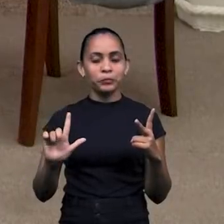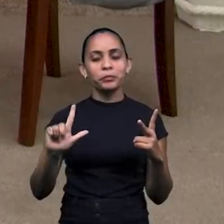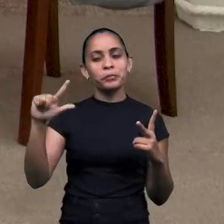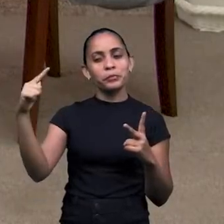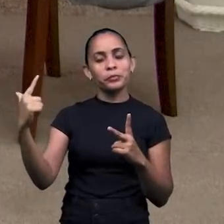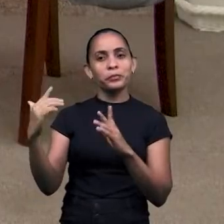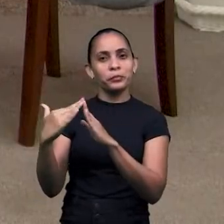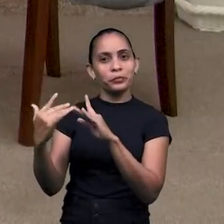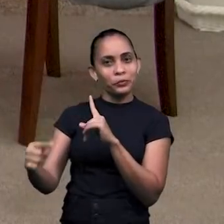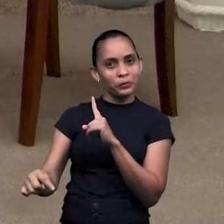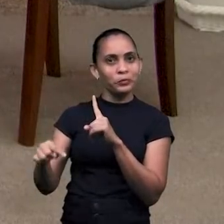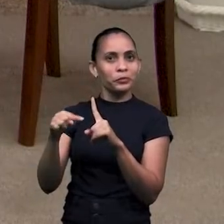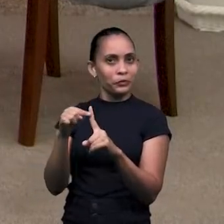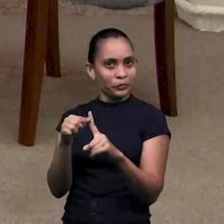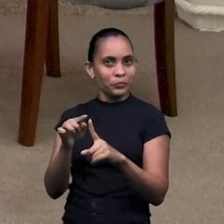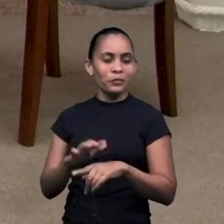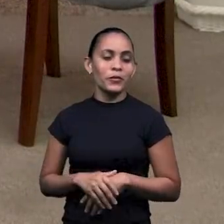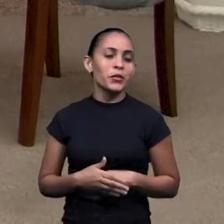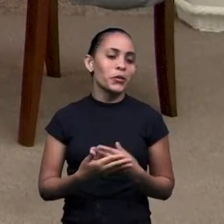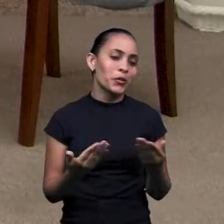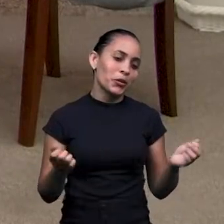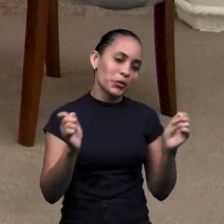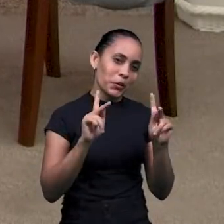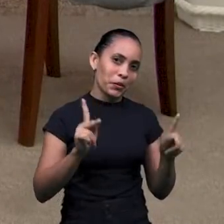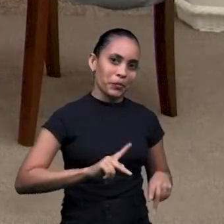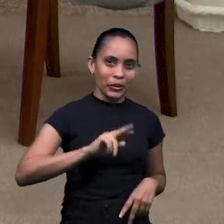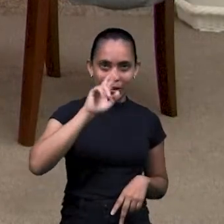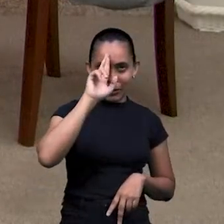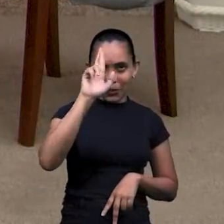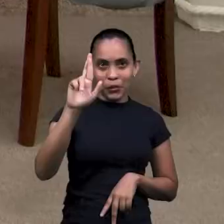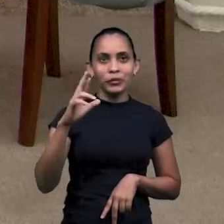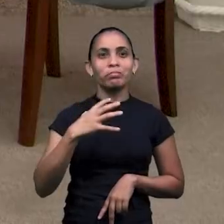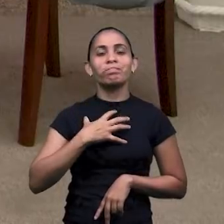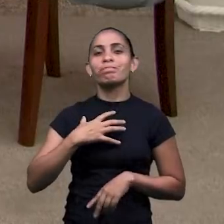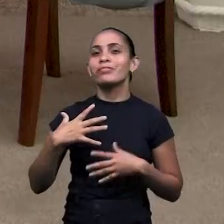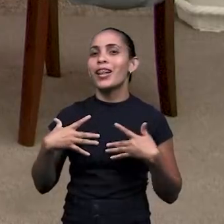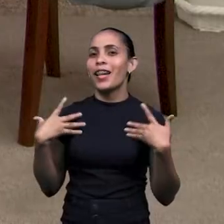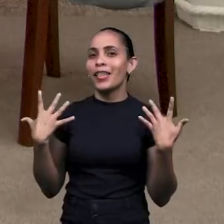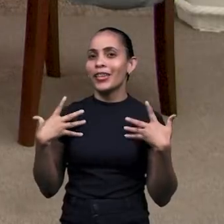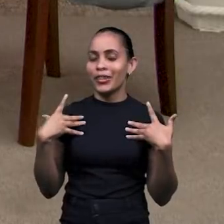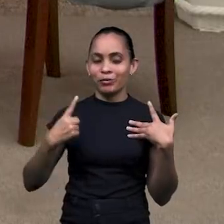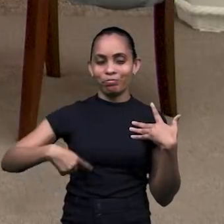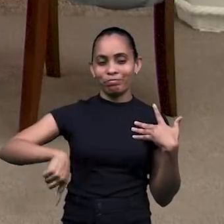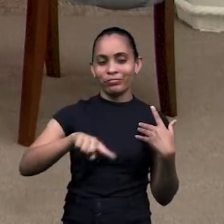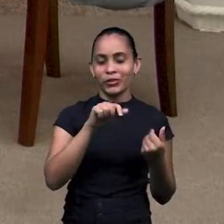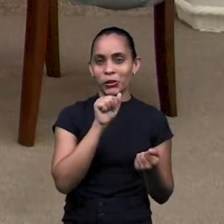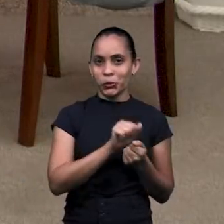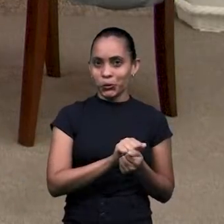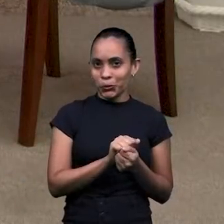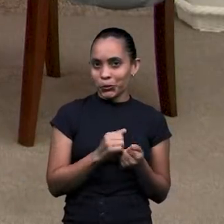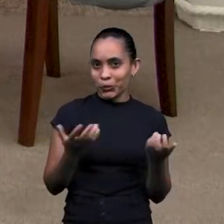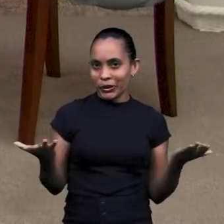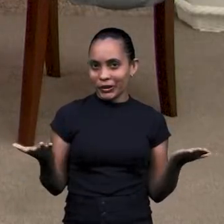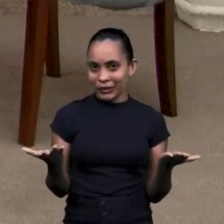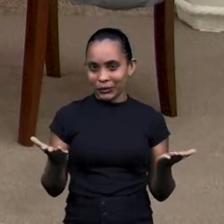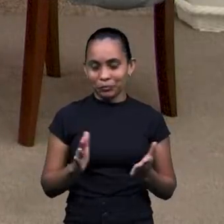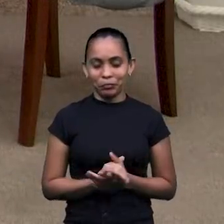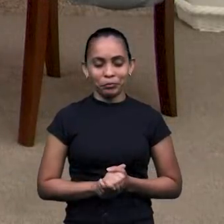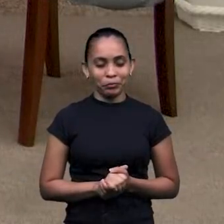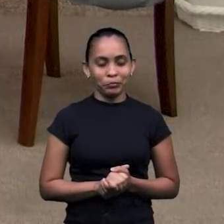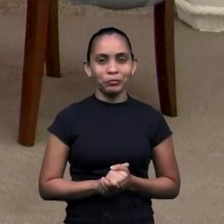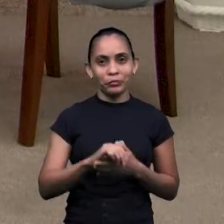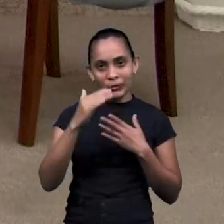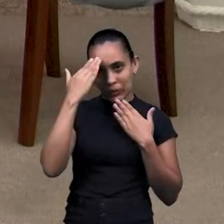Saudamos a vocês também com a paz do Senhor. Pai do Senhor, pastor. É uma alegria muito grande tê-los conosco aqui, viu? Nossa também. Obrigada.